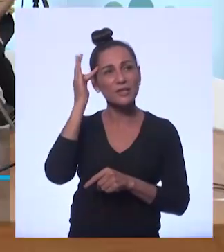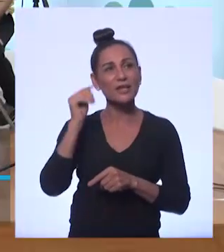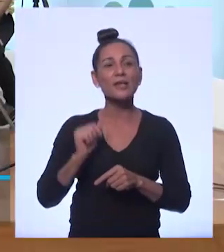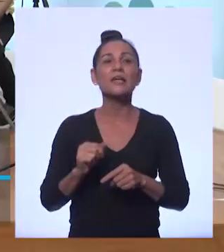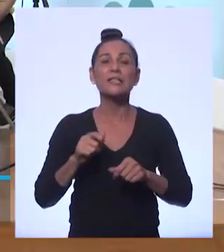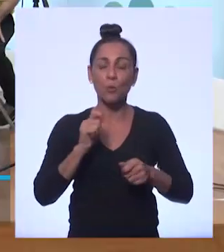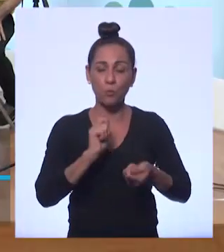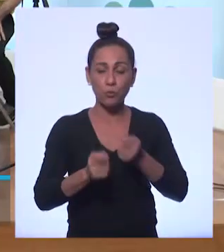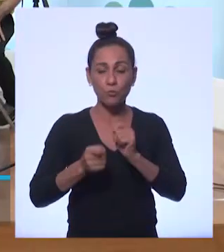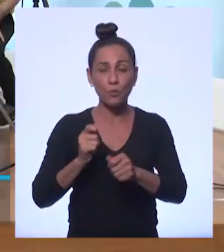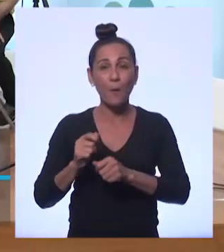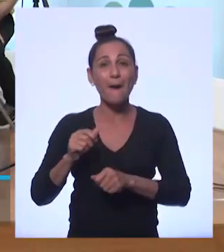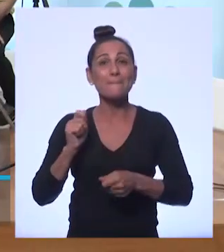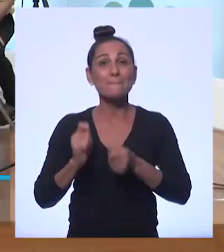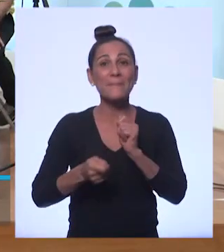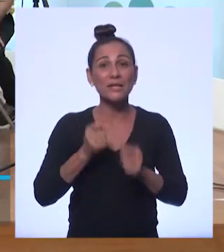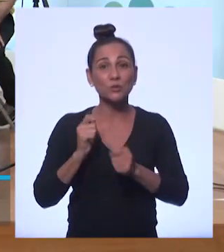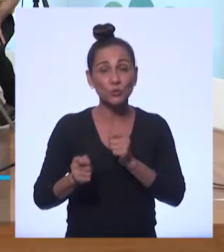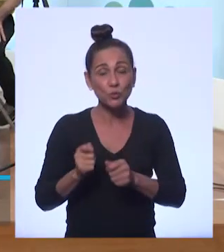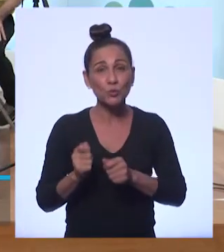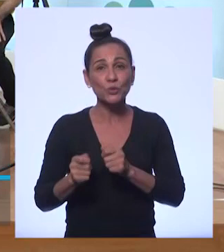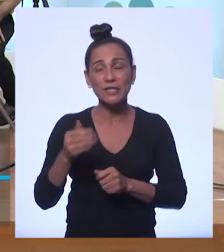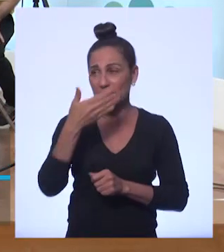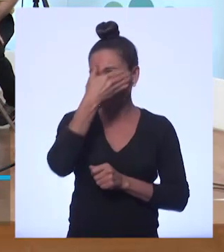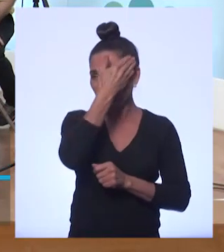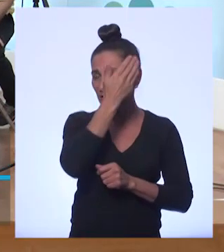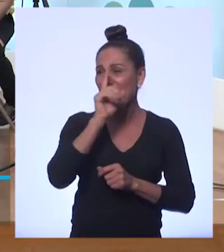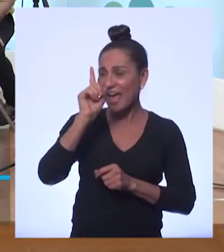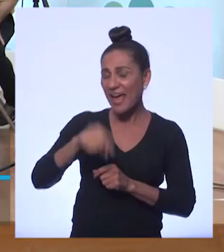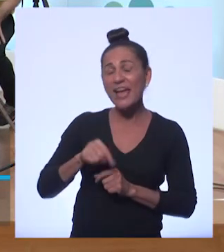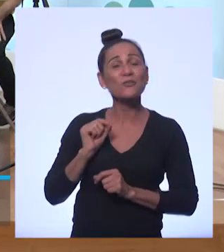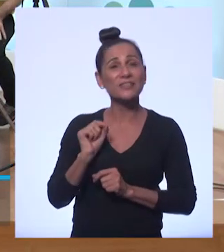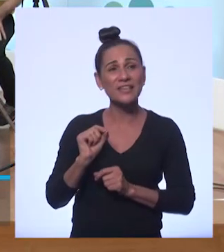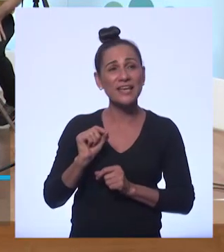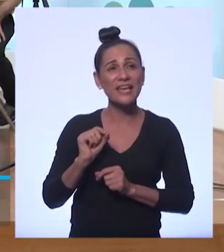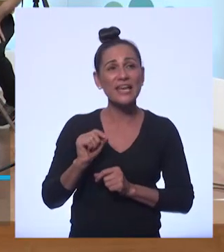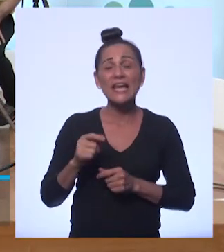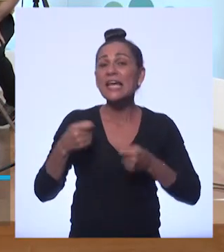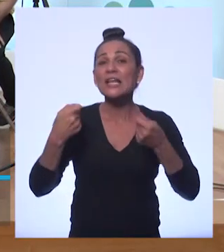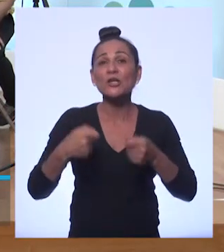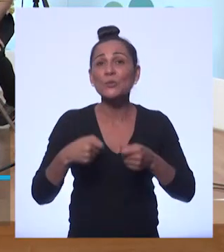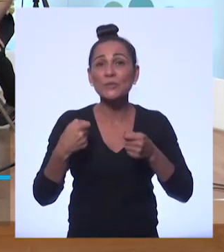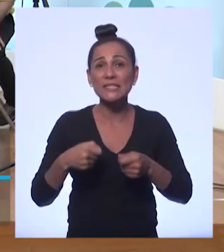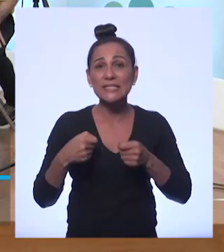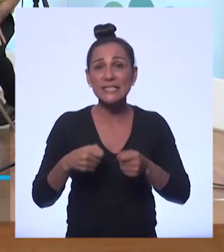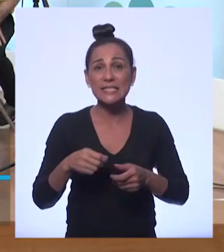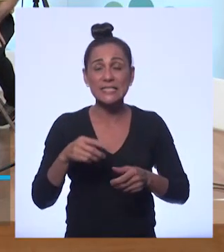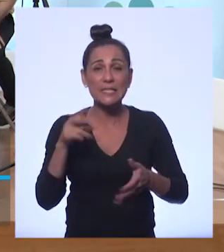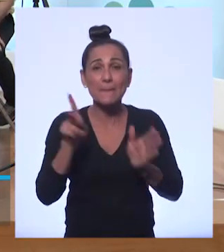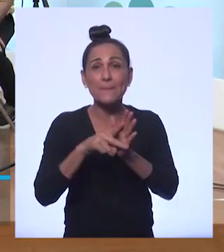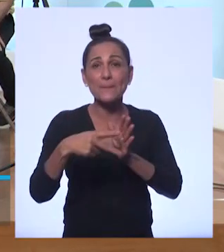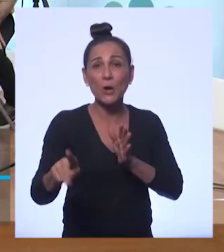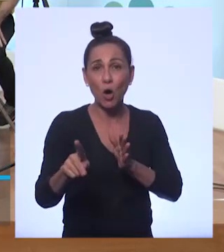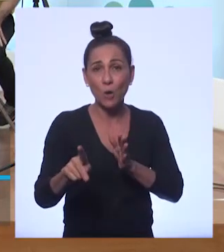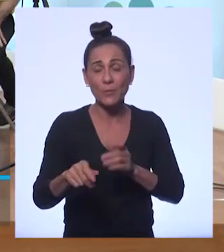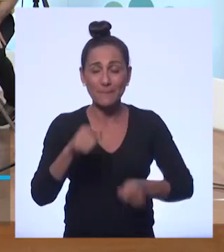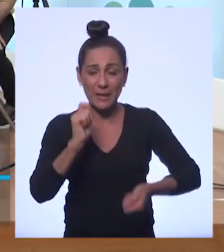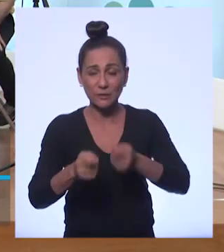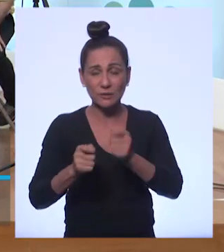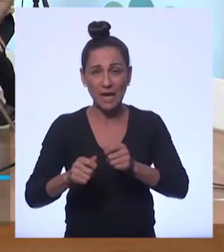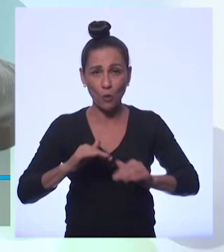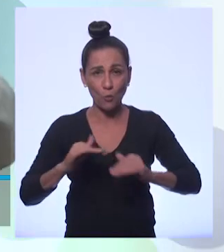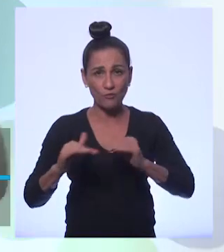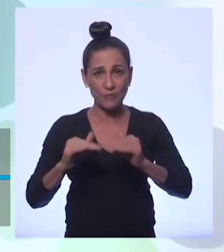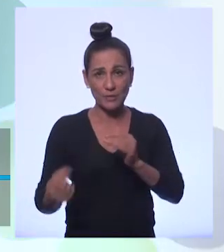o batuque em si, o batucar, o bater, ele não necessita um suporte específico, quer dizer, o batucar, o movimento